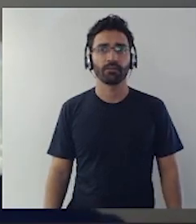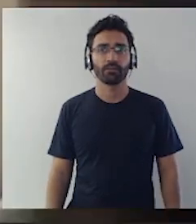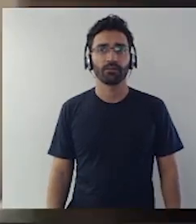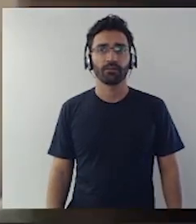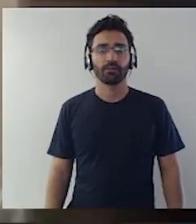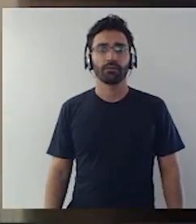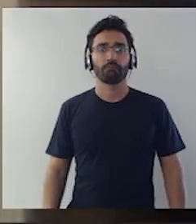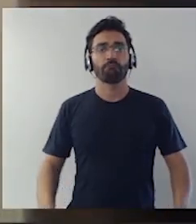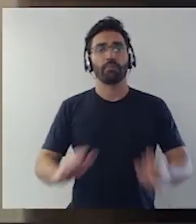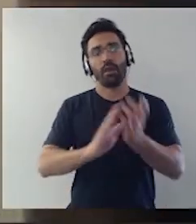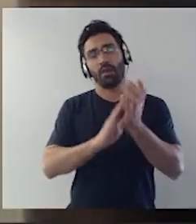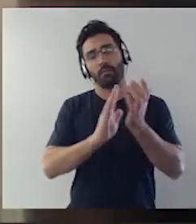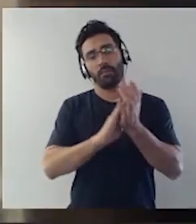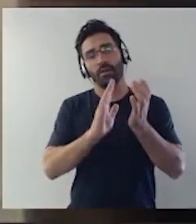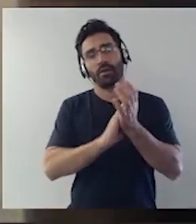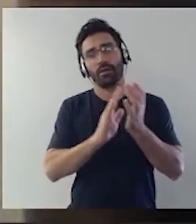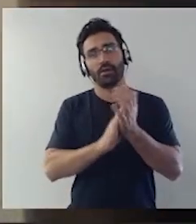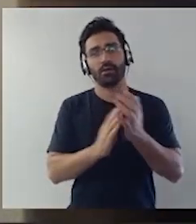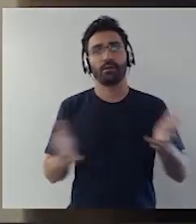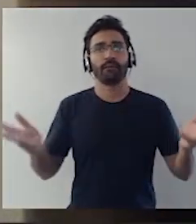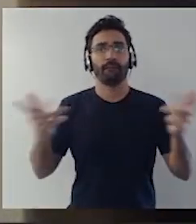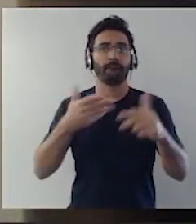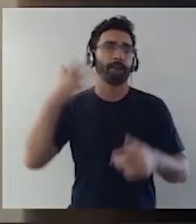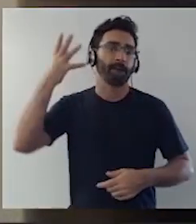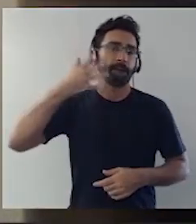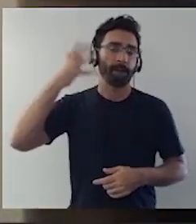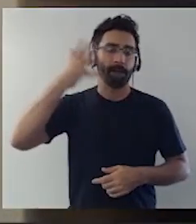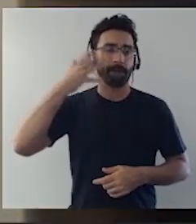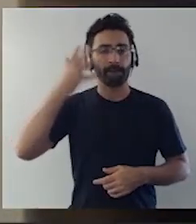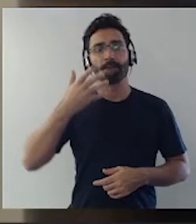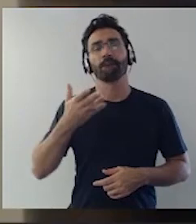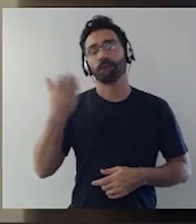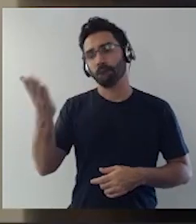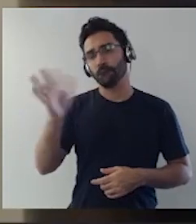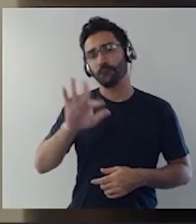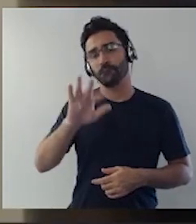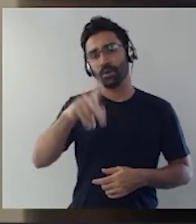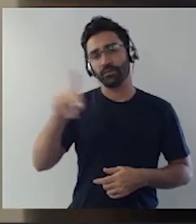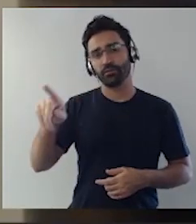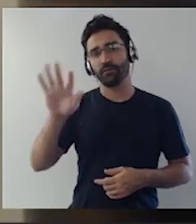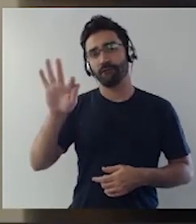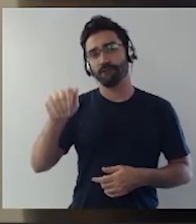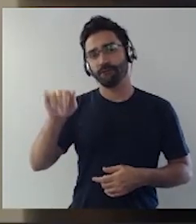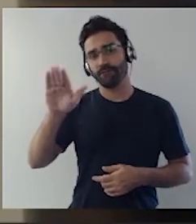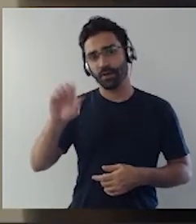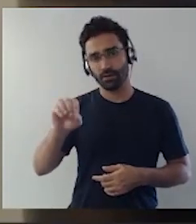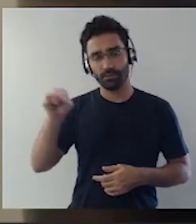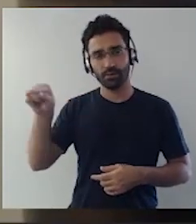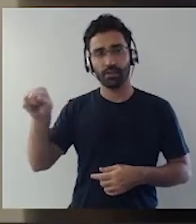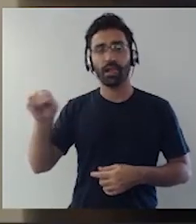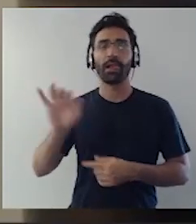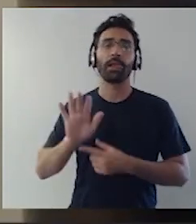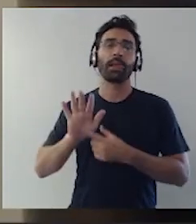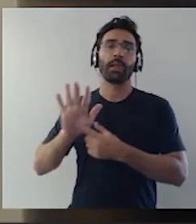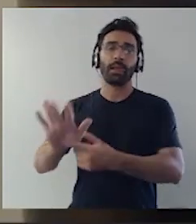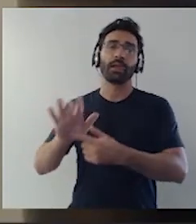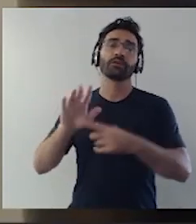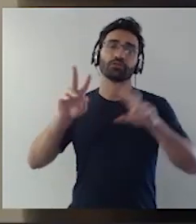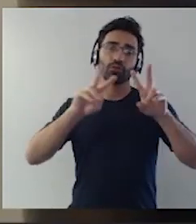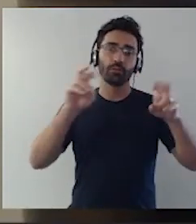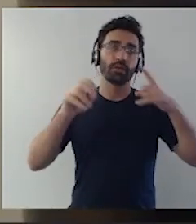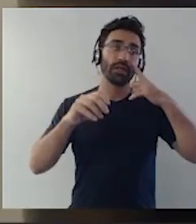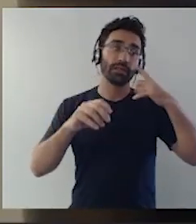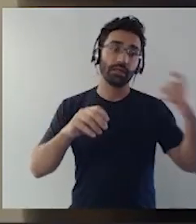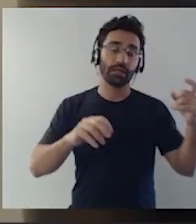Parabéns pela brilhante palestra, professor Fábio, trazendo essa perspectiva do princípio do interesse público,